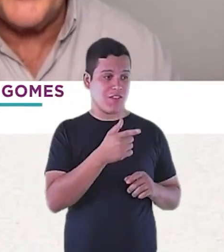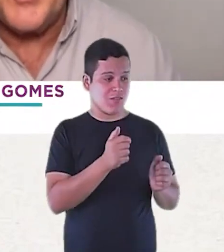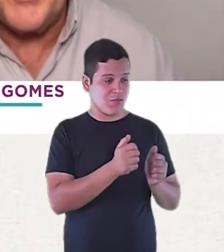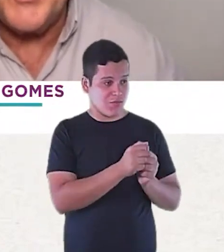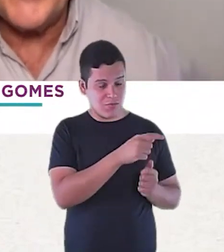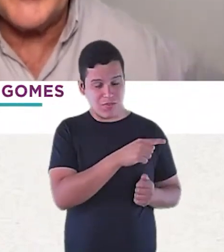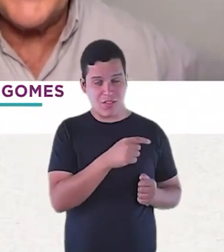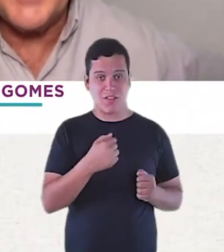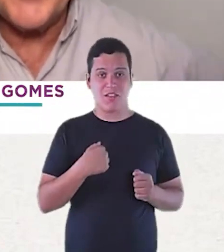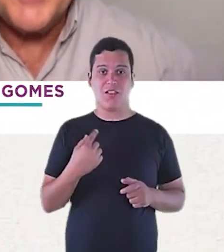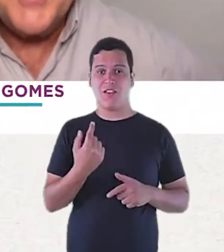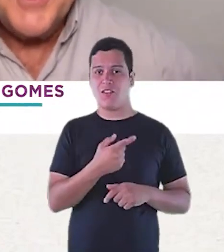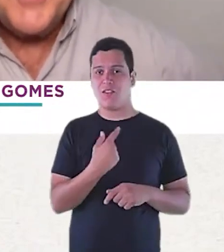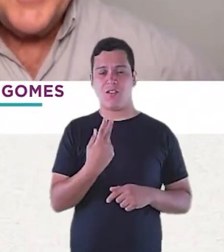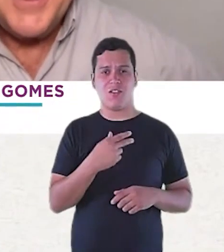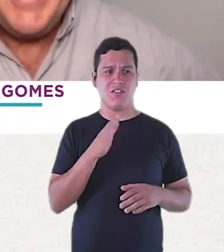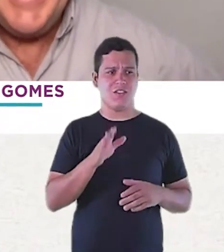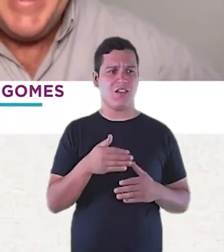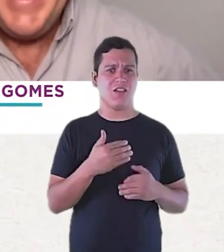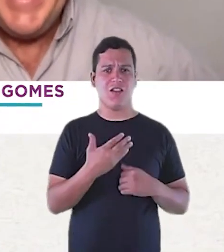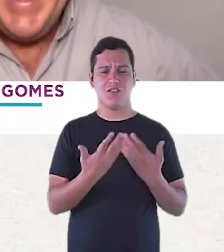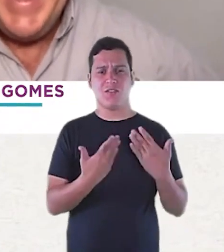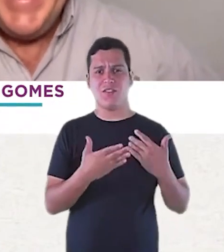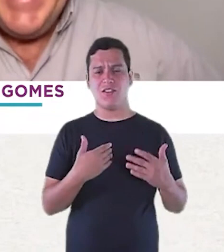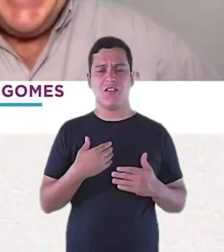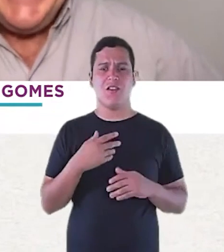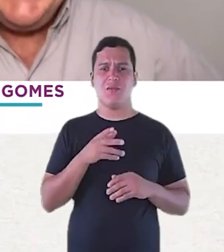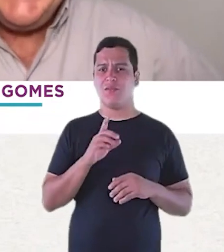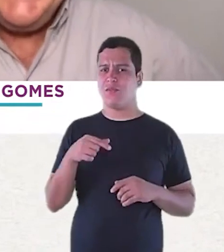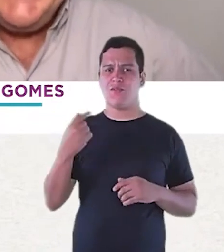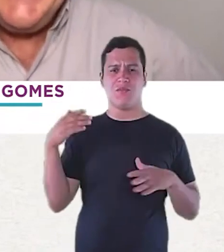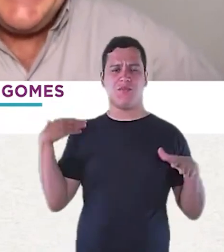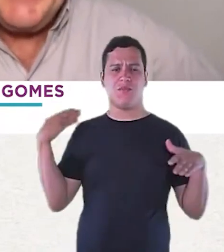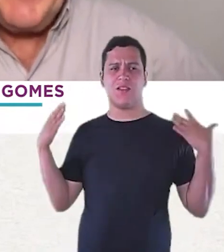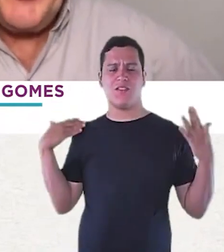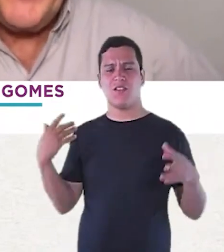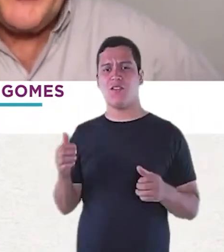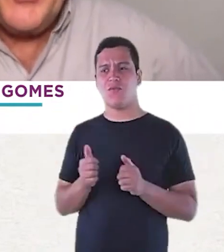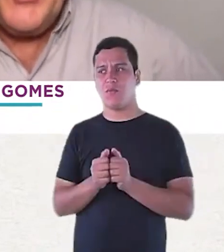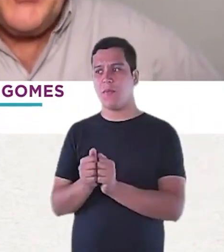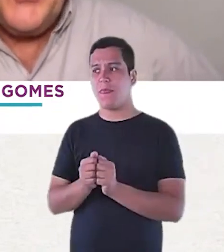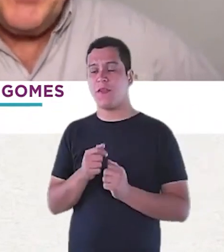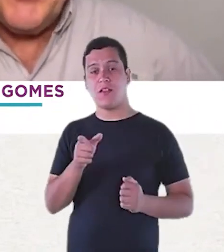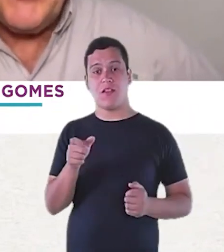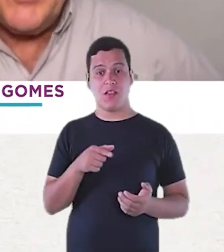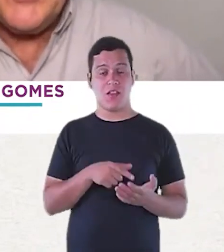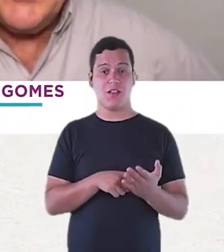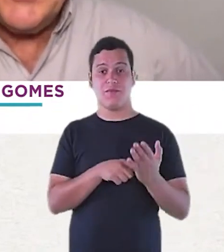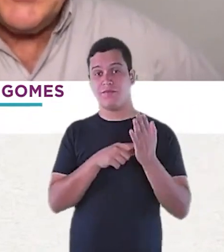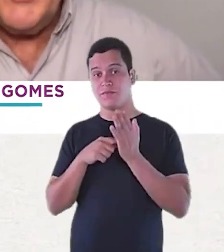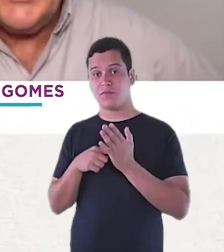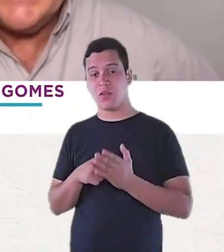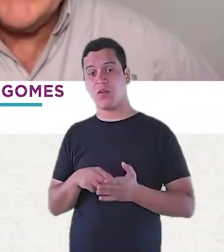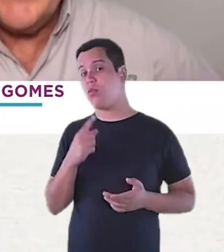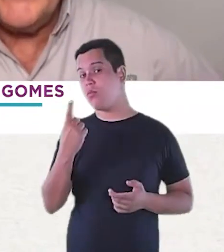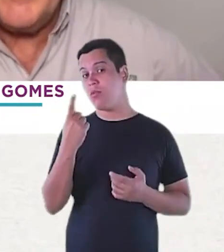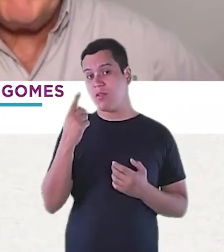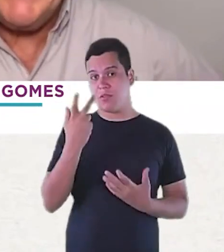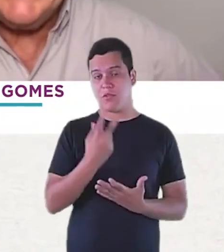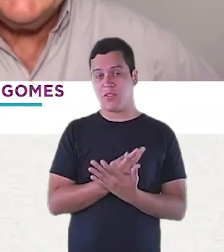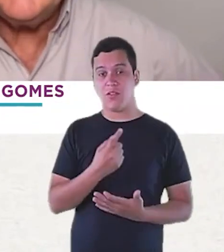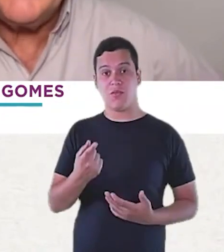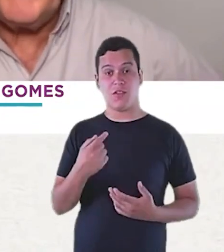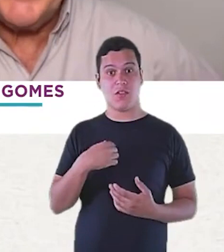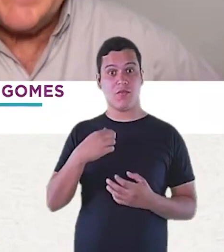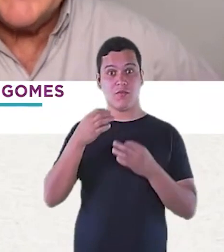lá, Museu depois de um almoço que nós tivemos. Museu do Tiradentes, tantos, né? E aí ela me mostrou um episódio que me chamou muita atenção, que